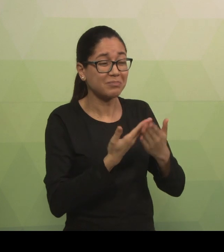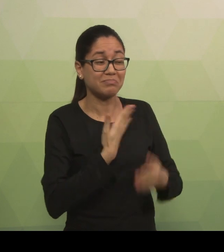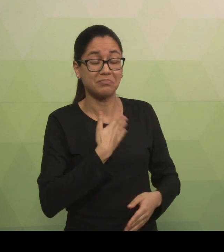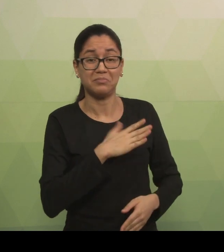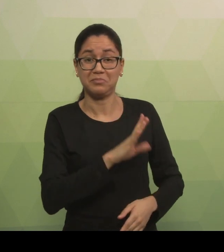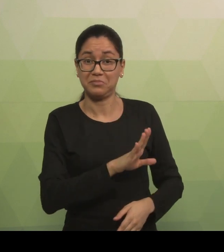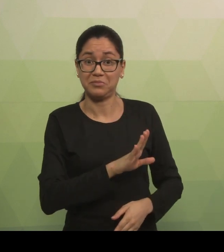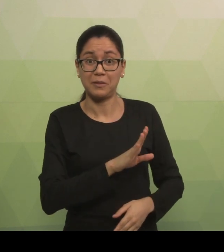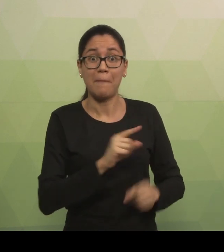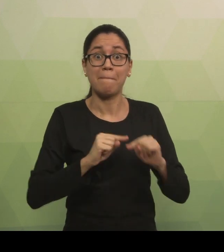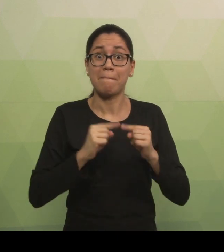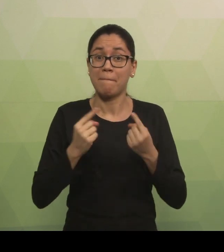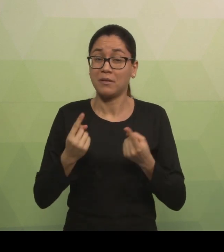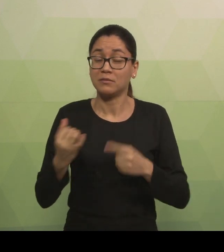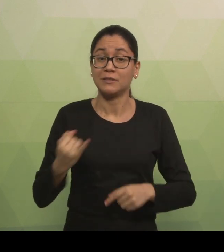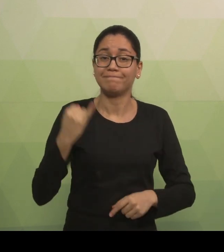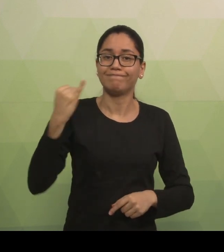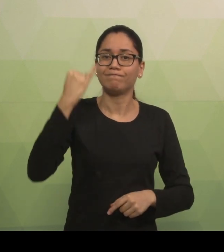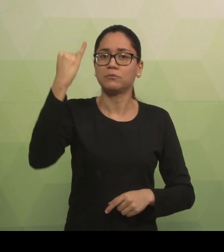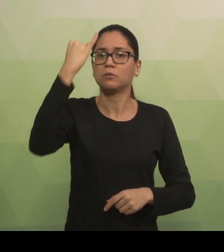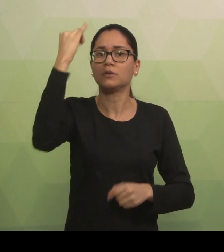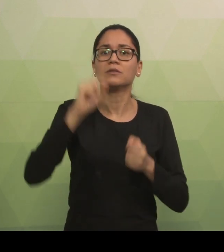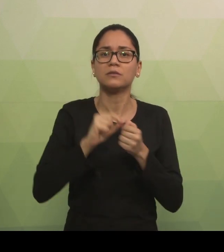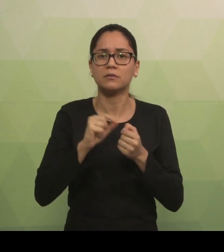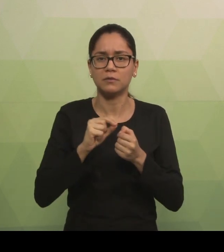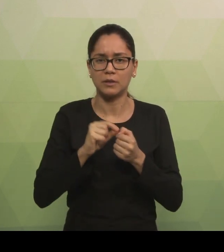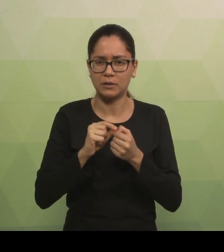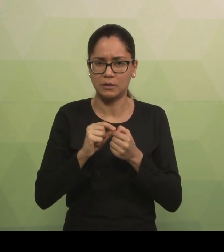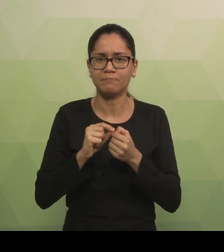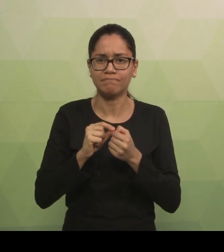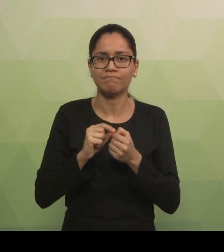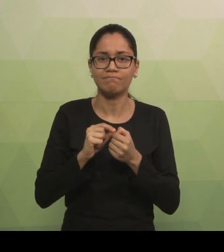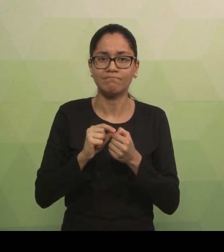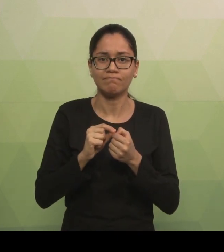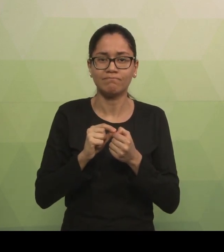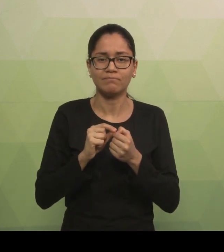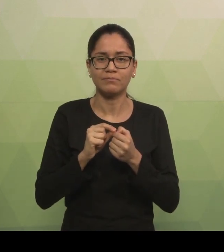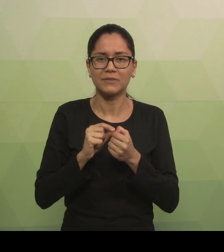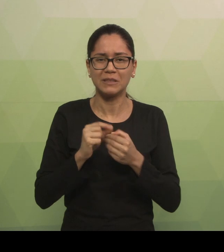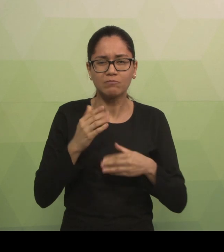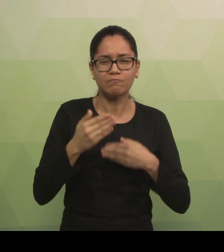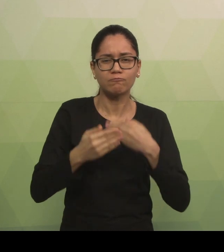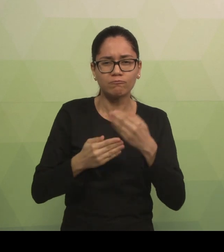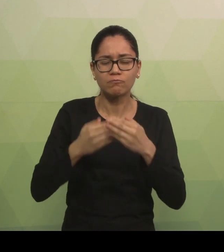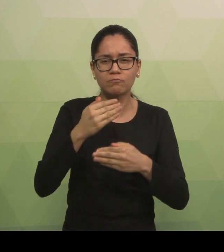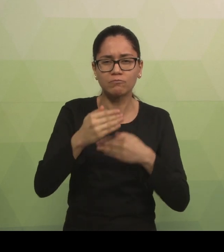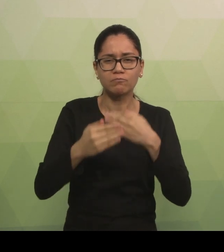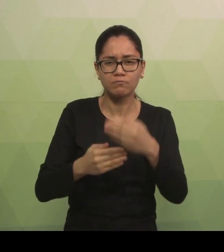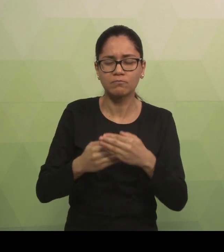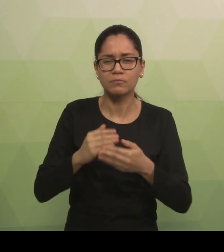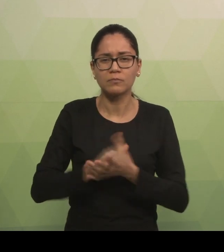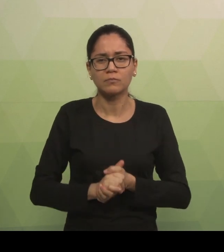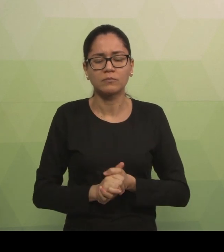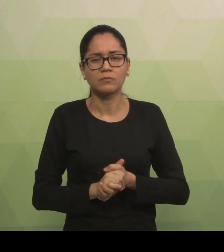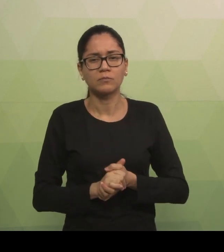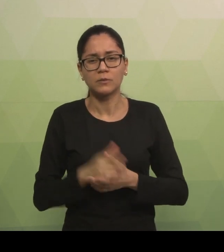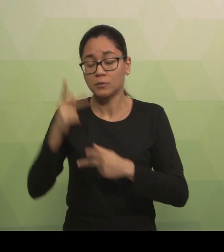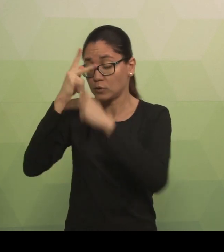envolvidos. Porém, esses procedimentos têm mostrado na prática uma grande eficácia, como item facilitador